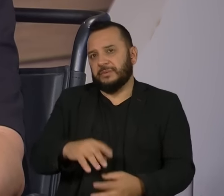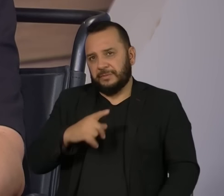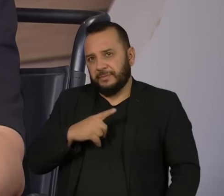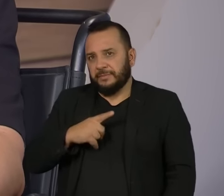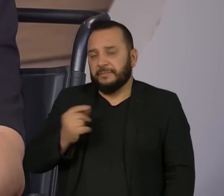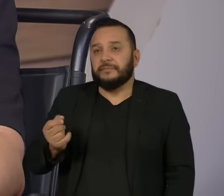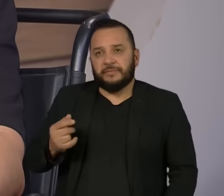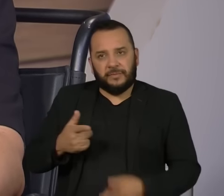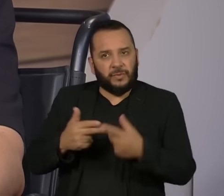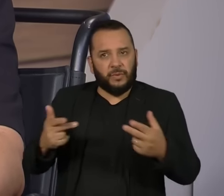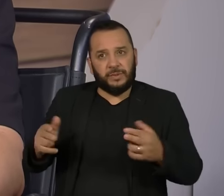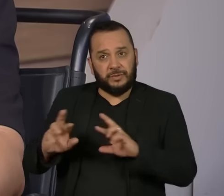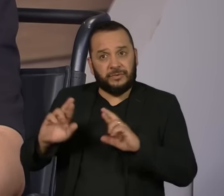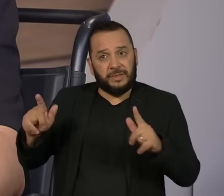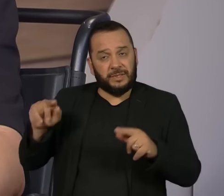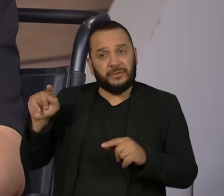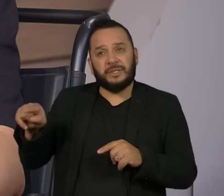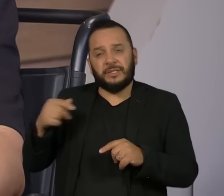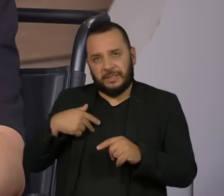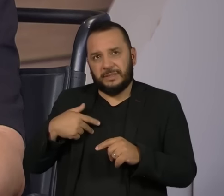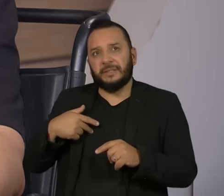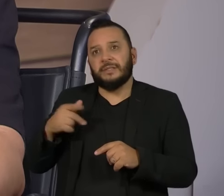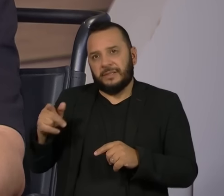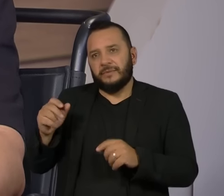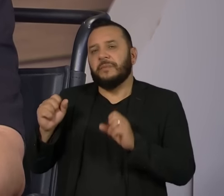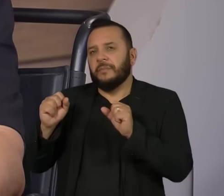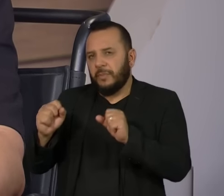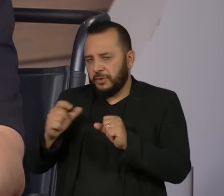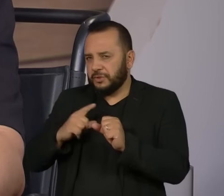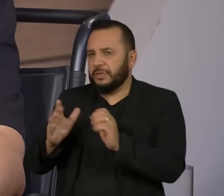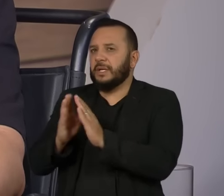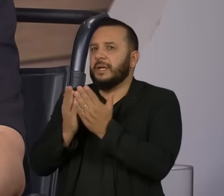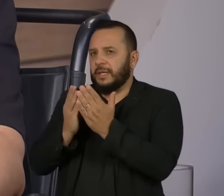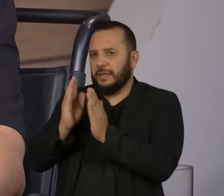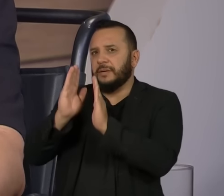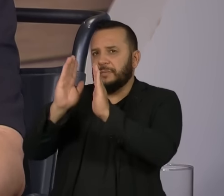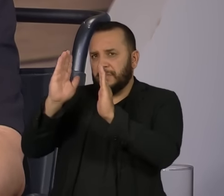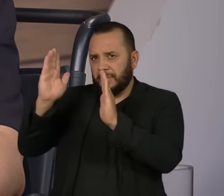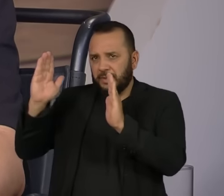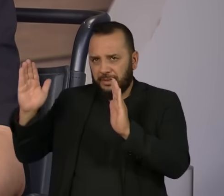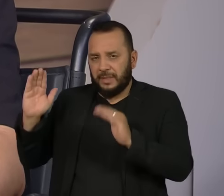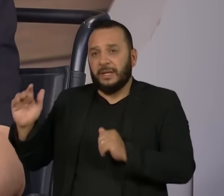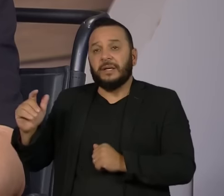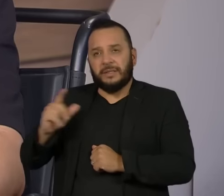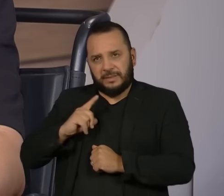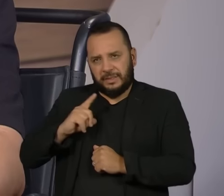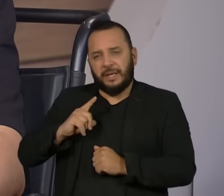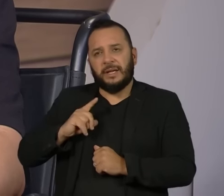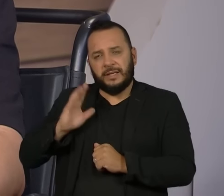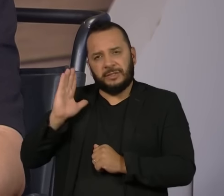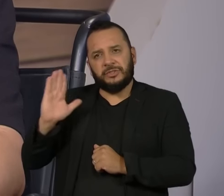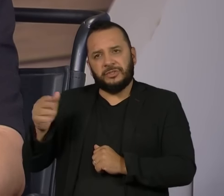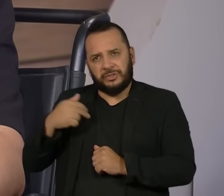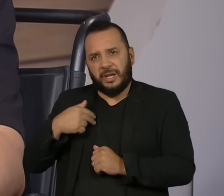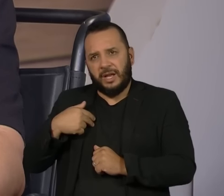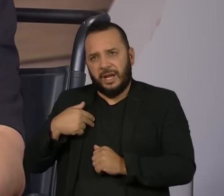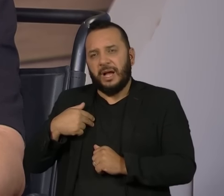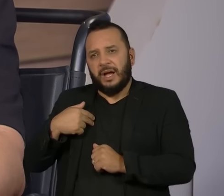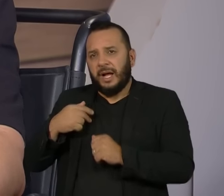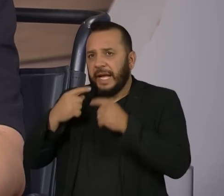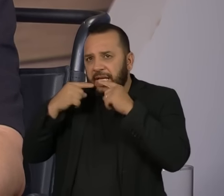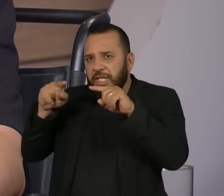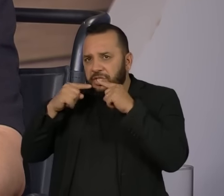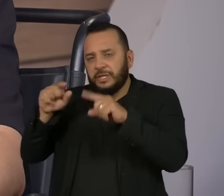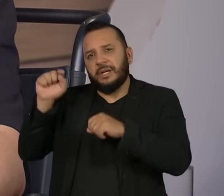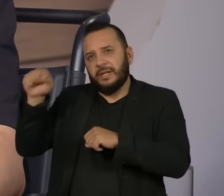são coisas diferentes. Acho que esse livro deve ser colocado em bibliotecas, com edições críticas muito